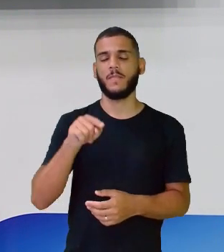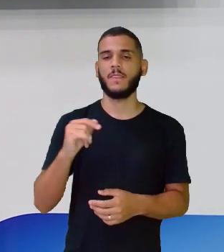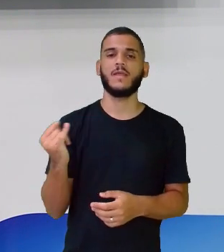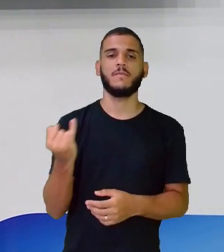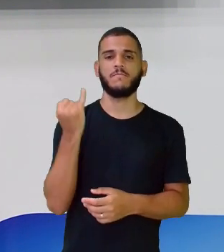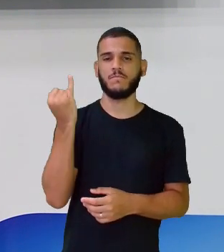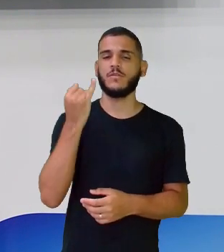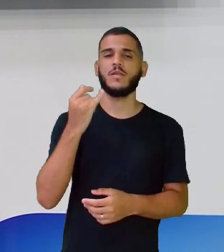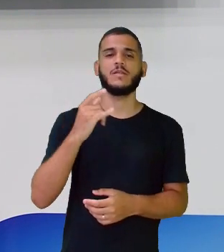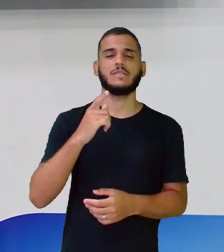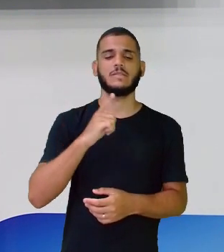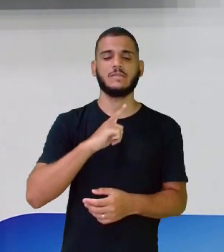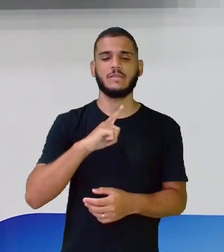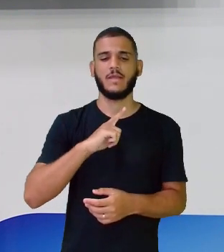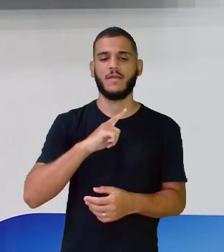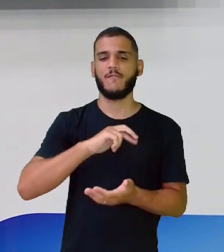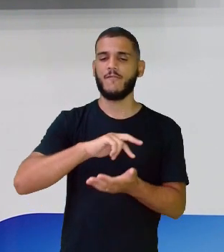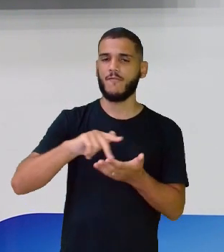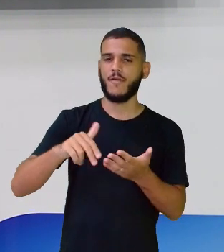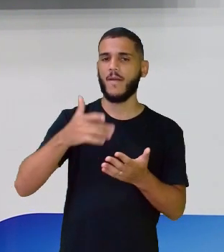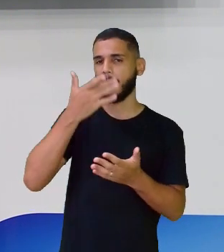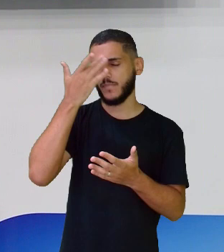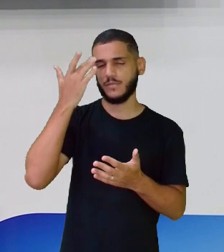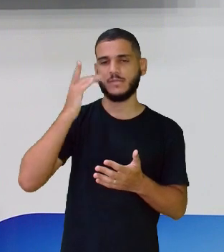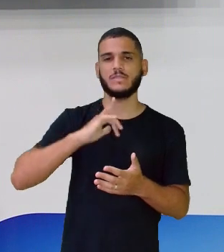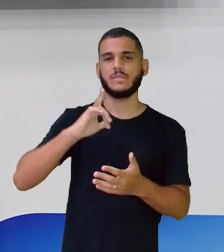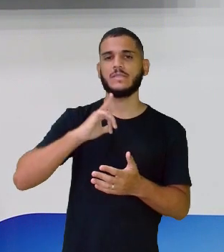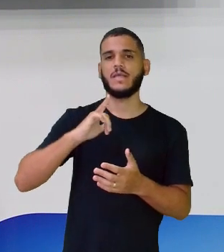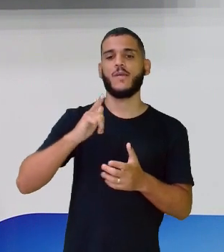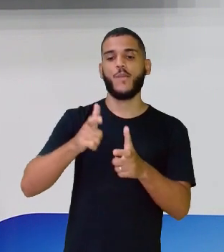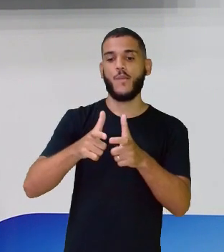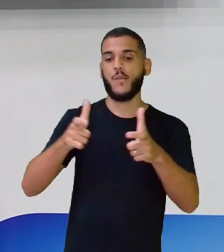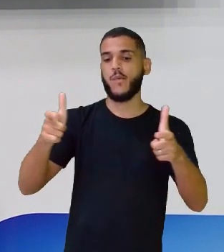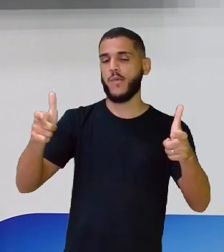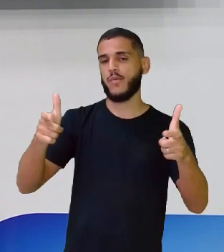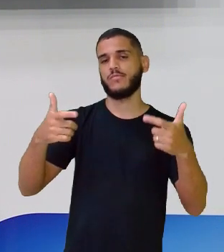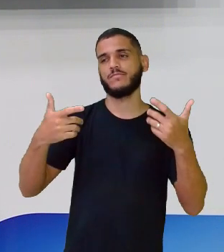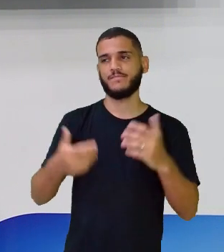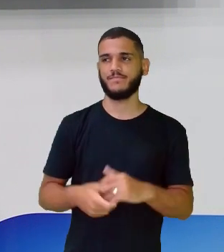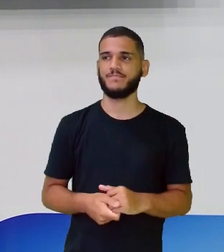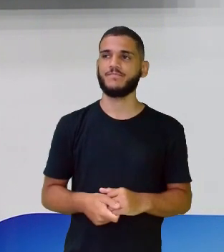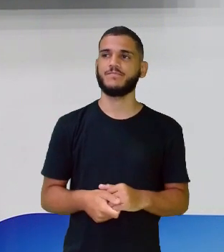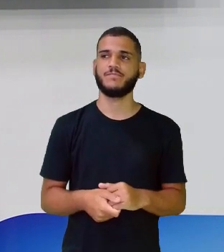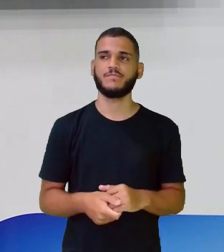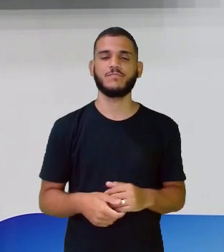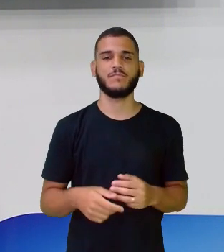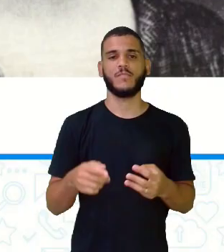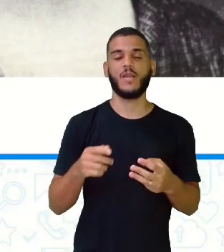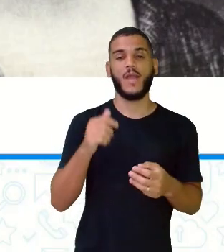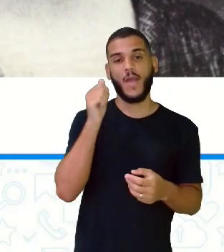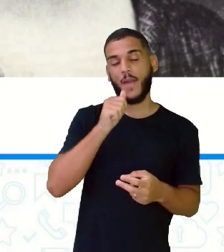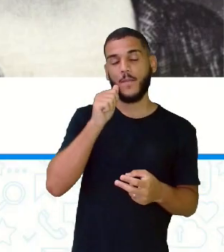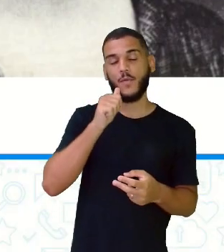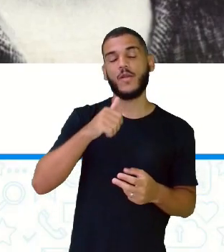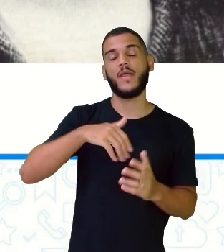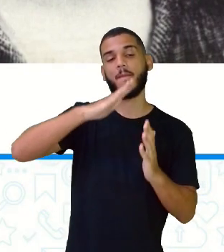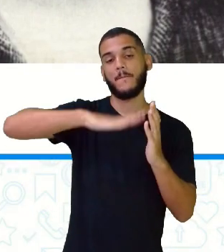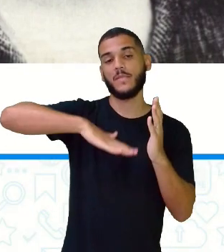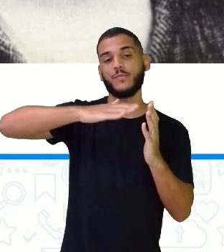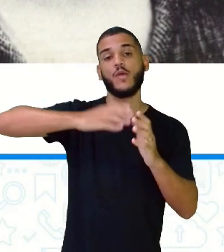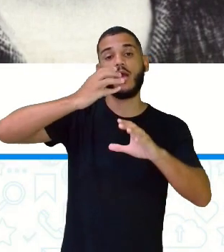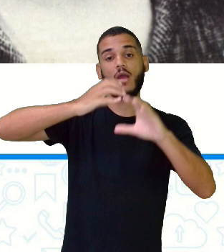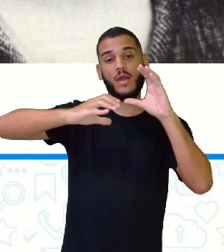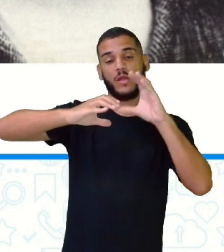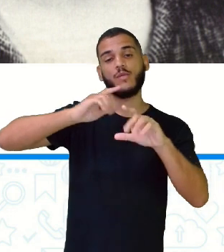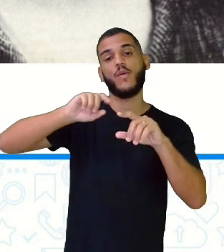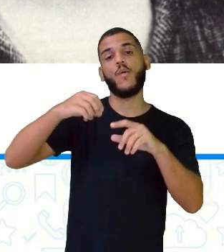certo número de pessoas. Muitas vezes é um alcance muito grande. Tarsila era cantora, pintora ou